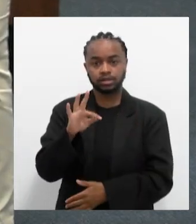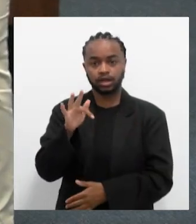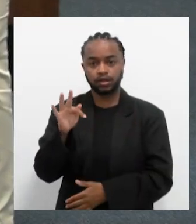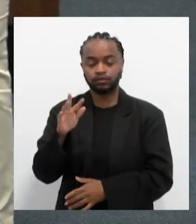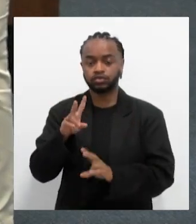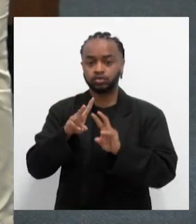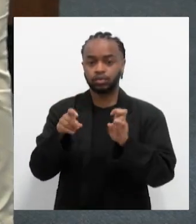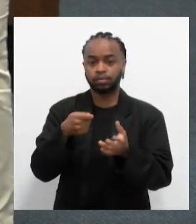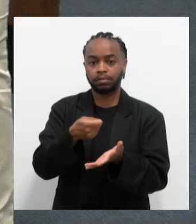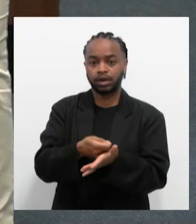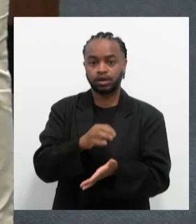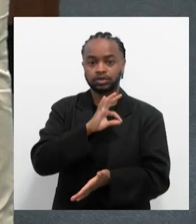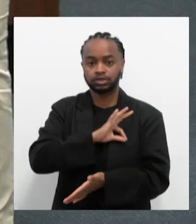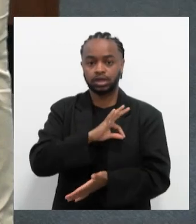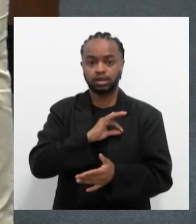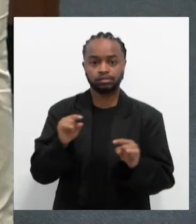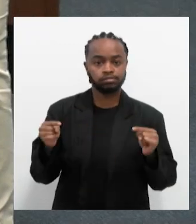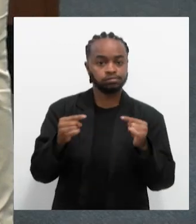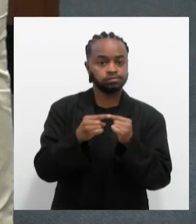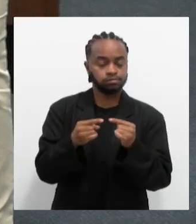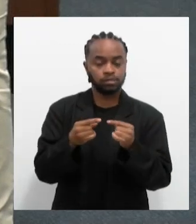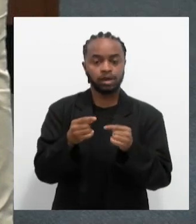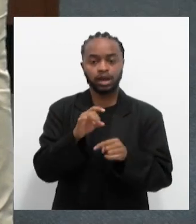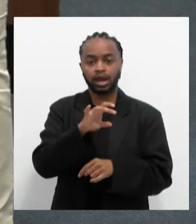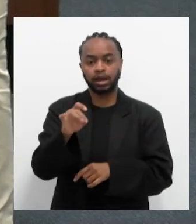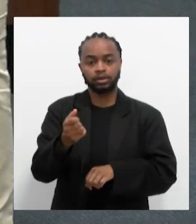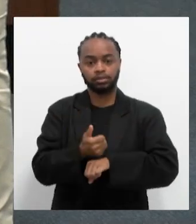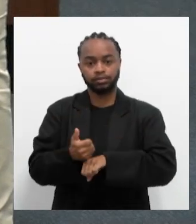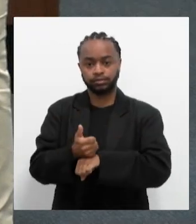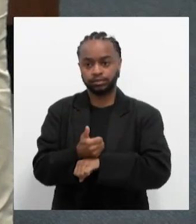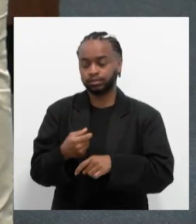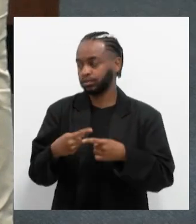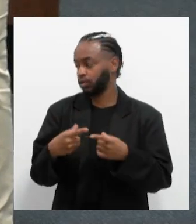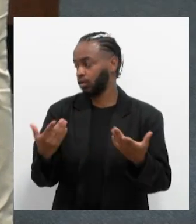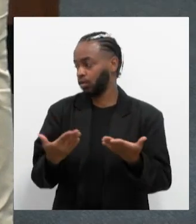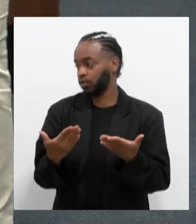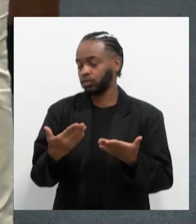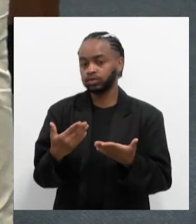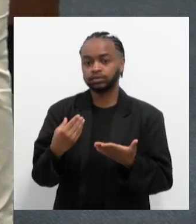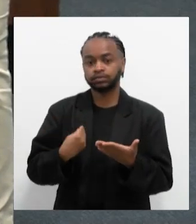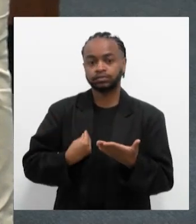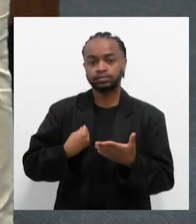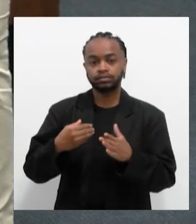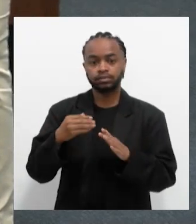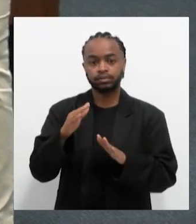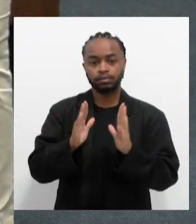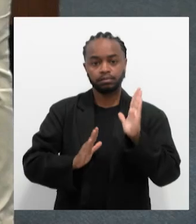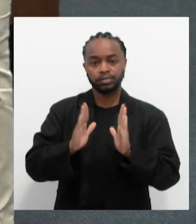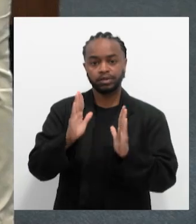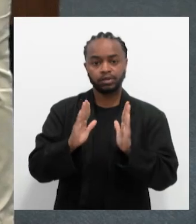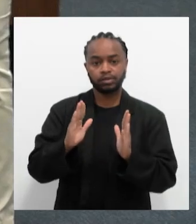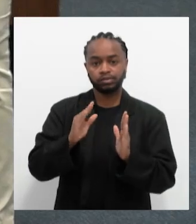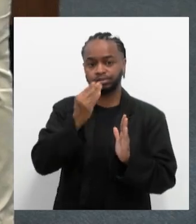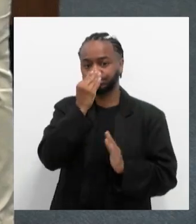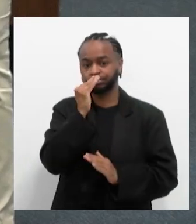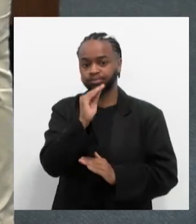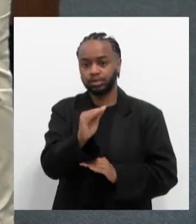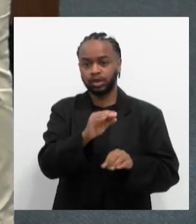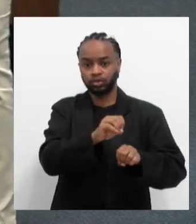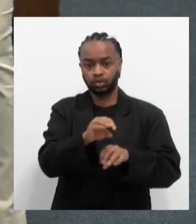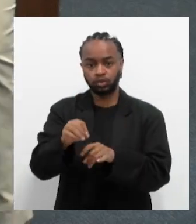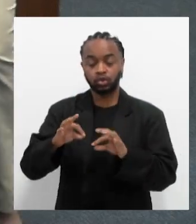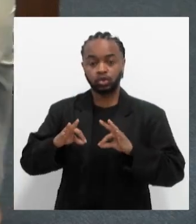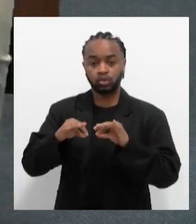pagamento do piso do magistério com respeito às carreiras. A gente vive hoje um apagão da educação, as licenciaturas do Brasil